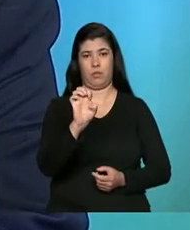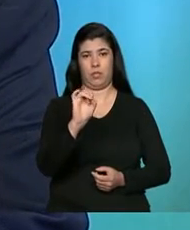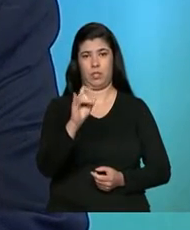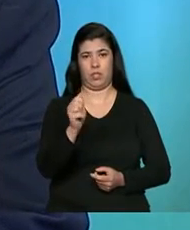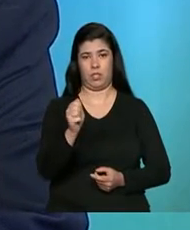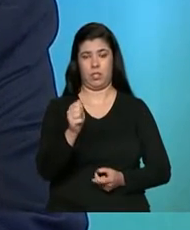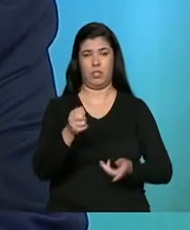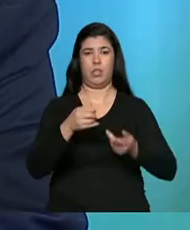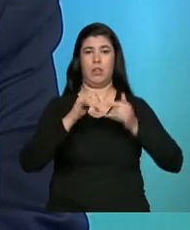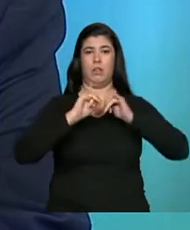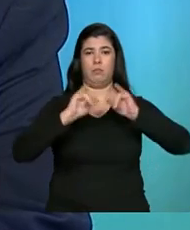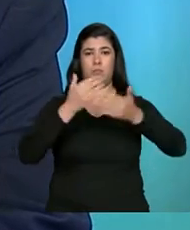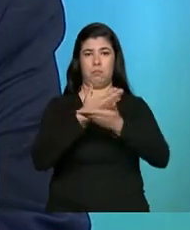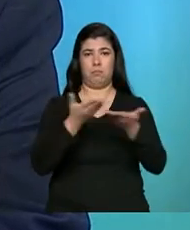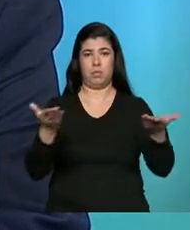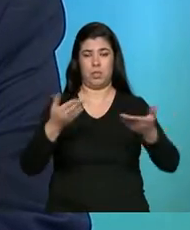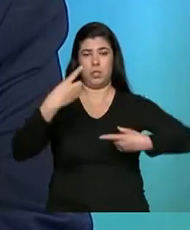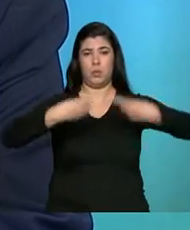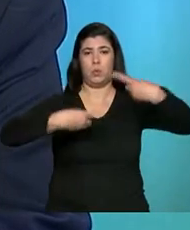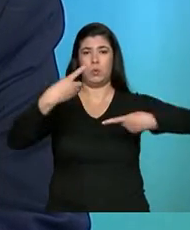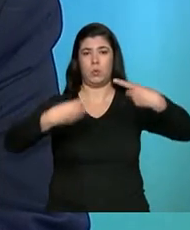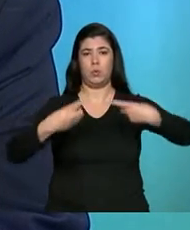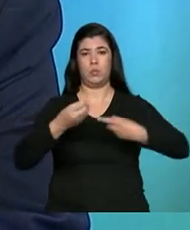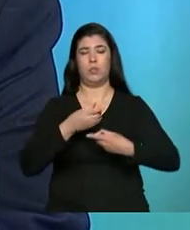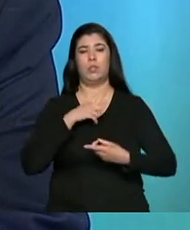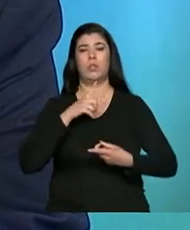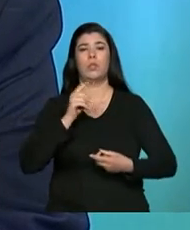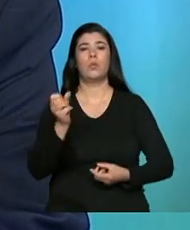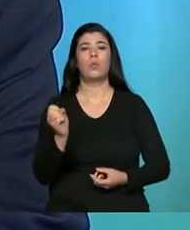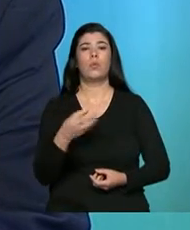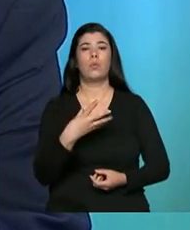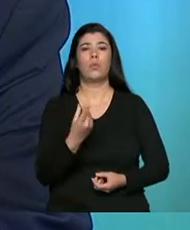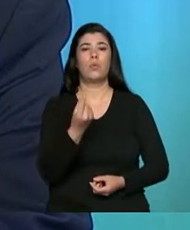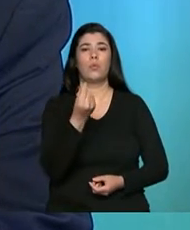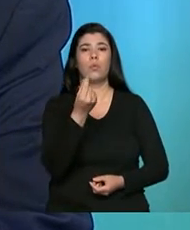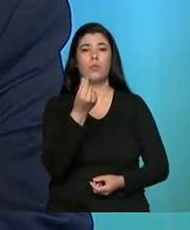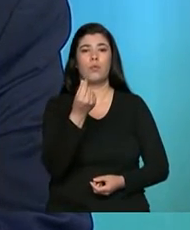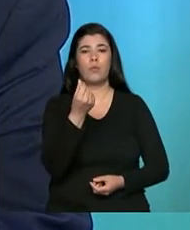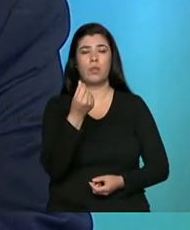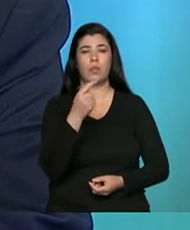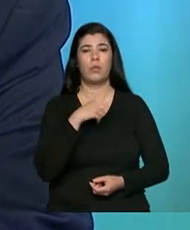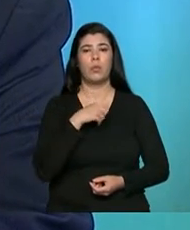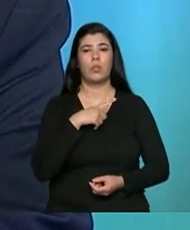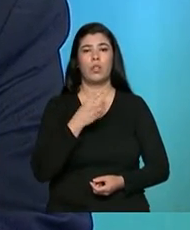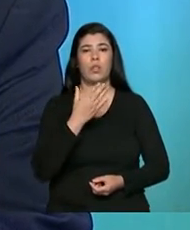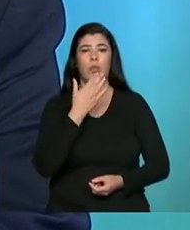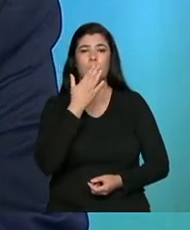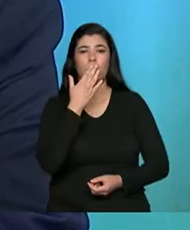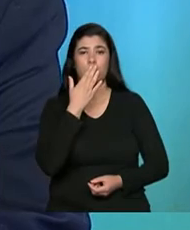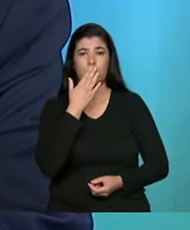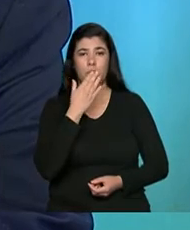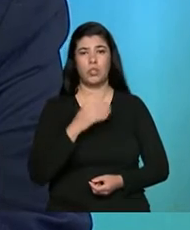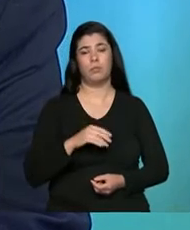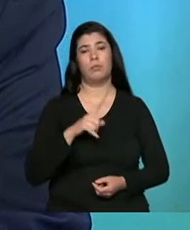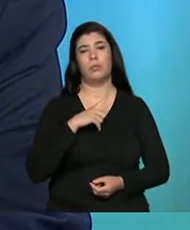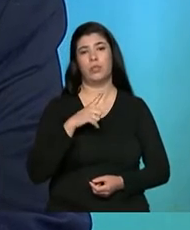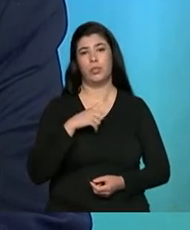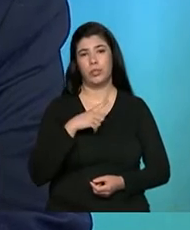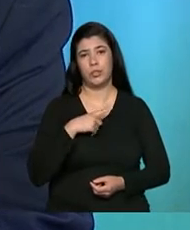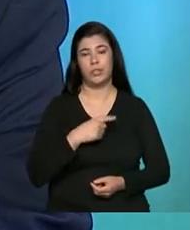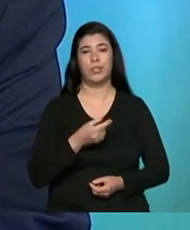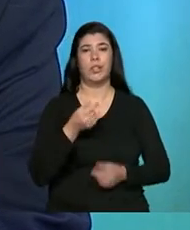semana abrir a discussão sobre um novo valor para a tarifa vermelha para bandeira vermelha